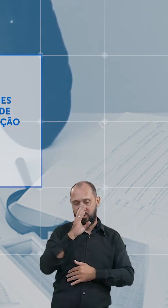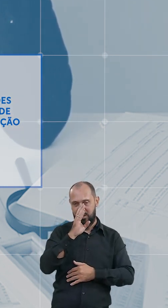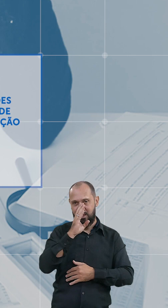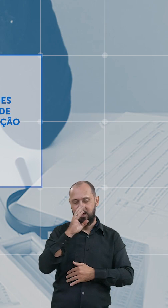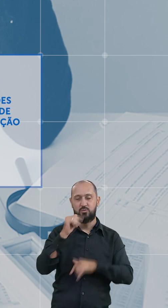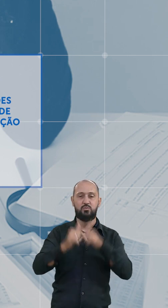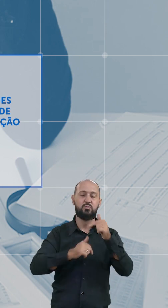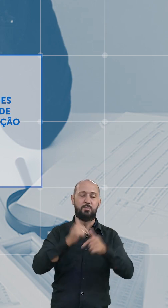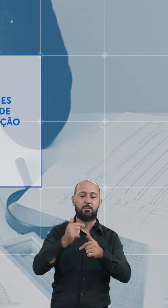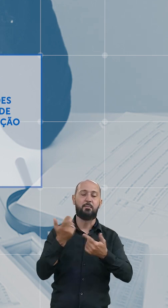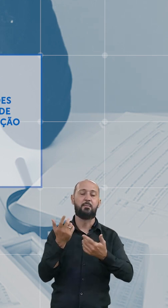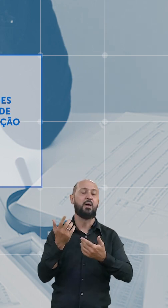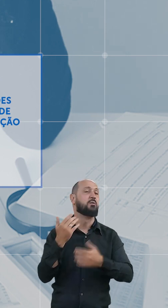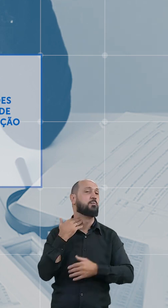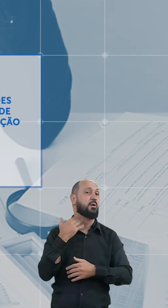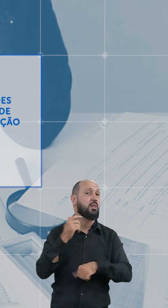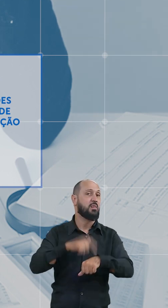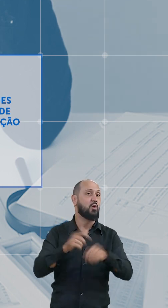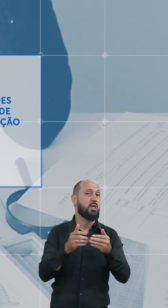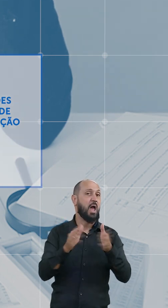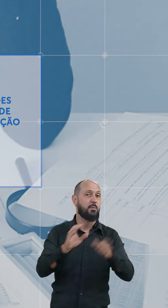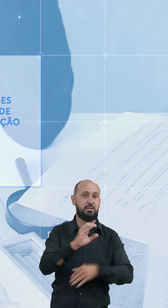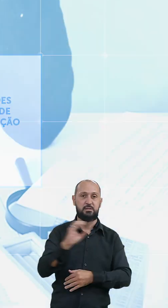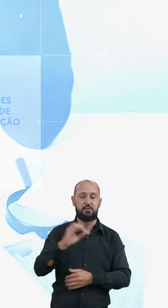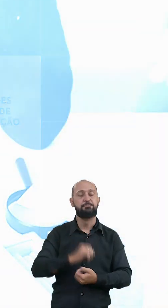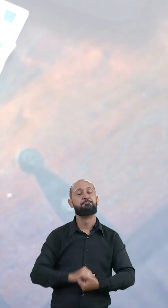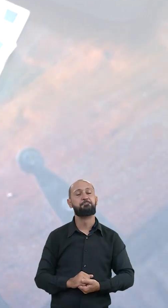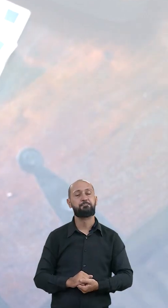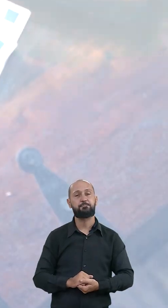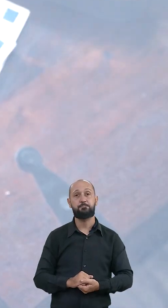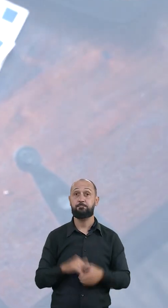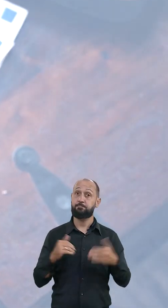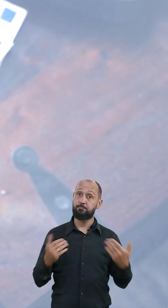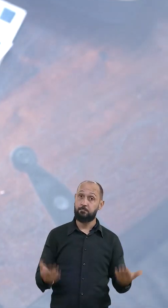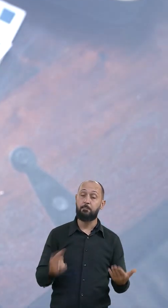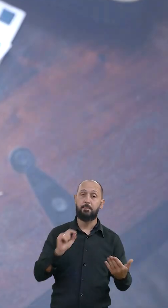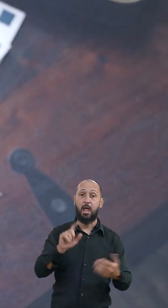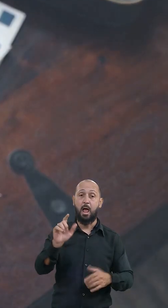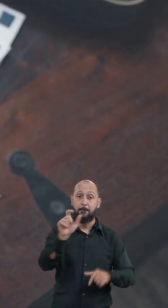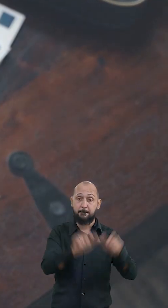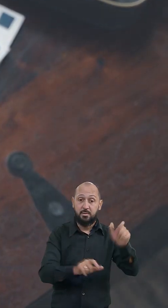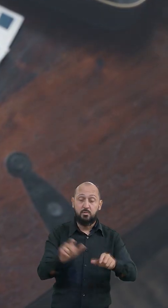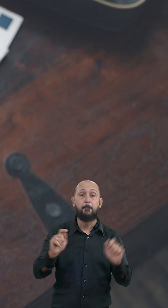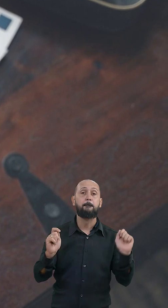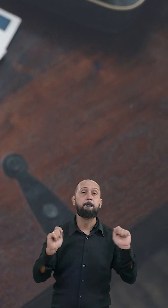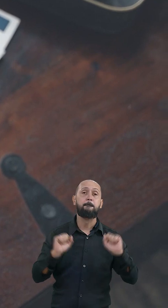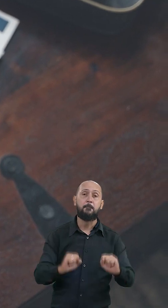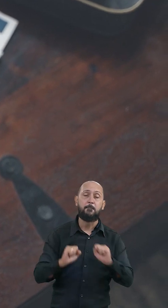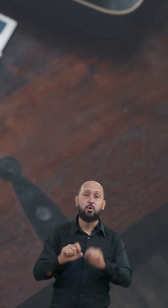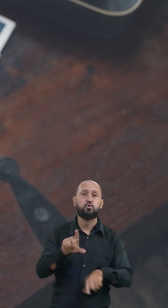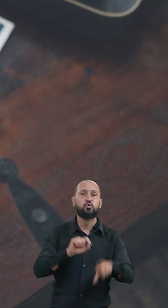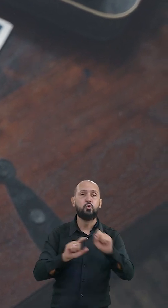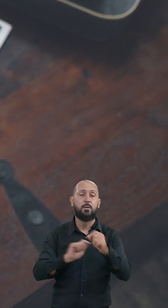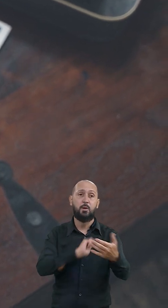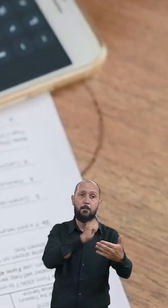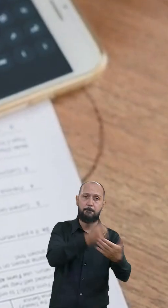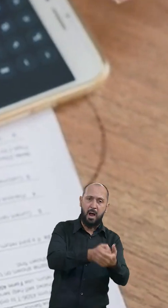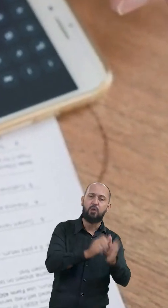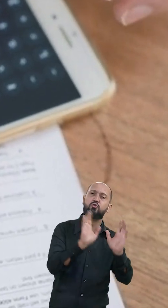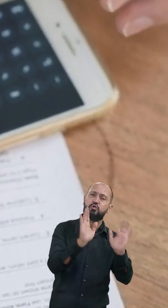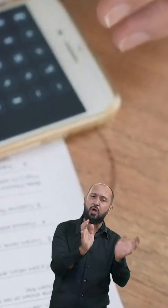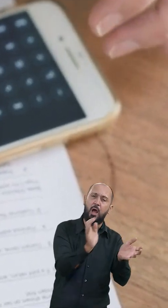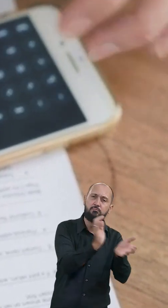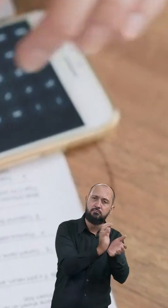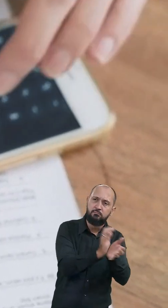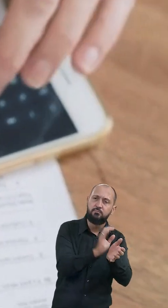dos serviços bancários no momento de abertura de uma conta. Assim, o cliente poderá optar por uma modalidade paga,